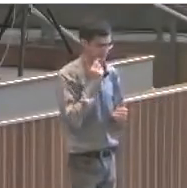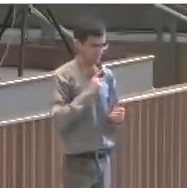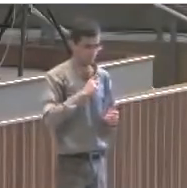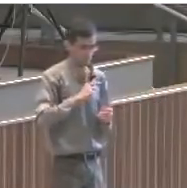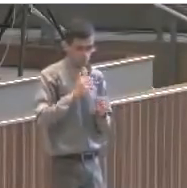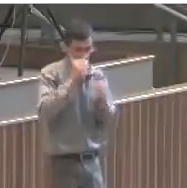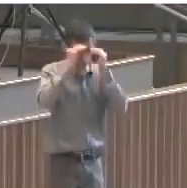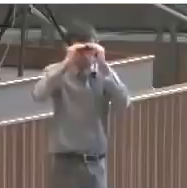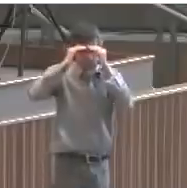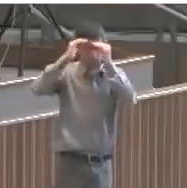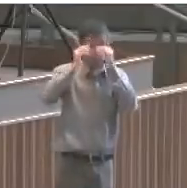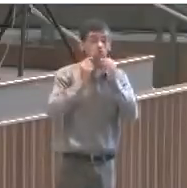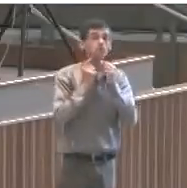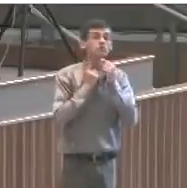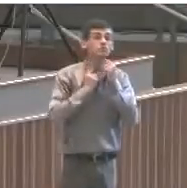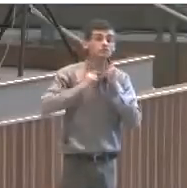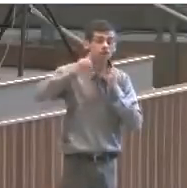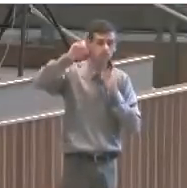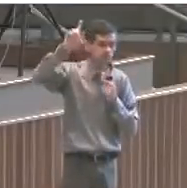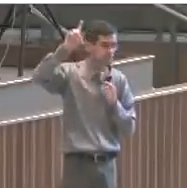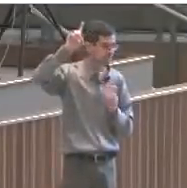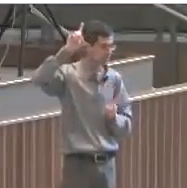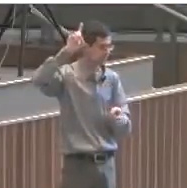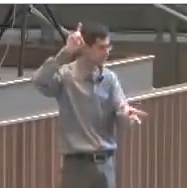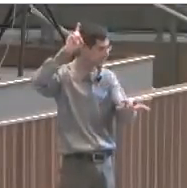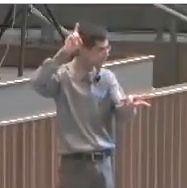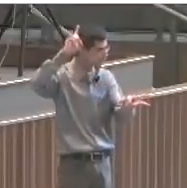vontade de deus a voz de deus